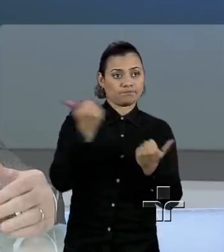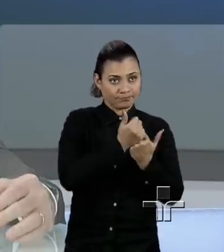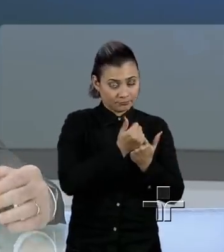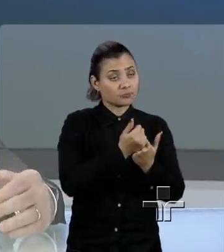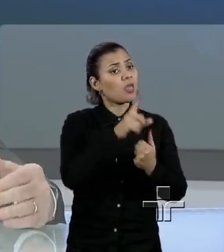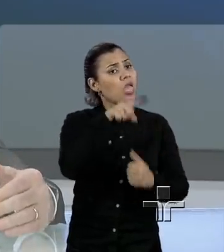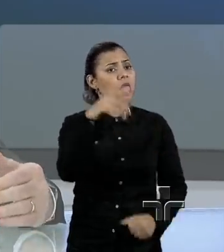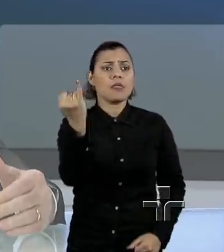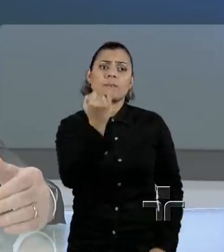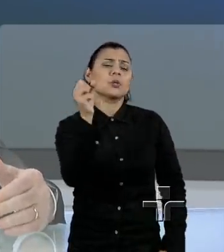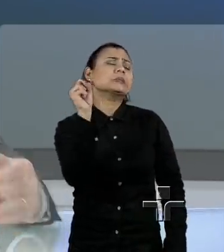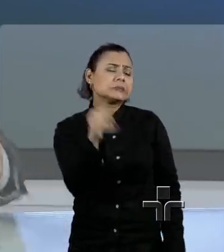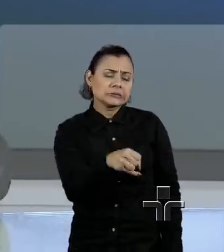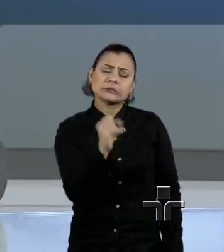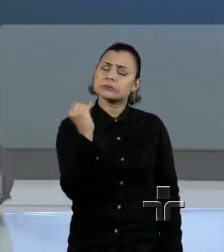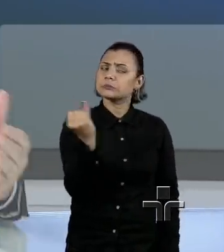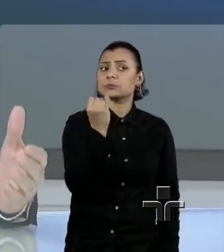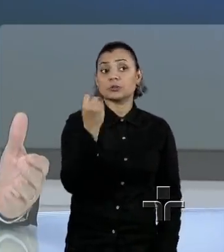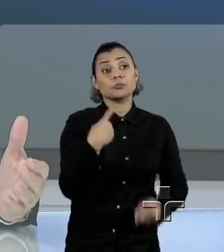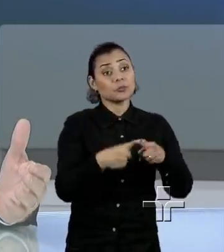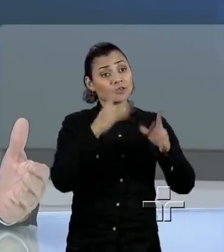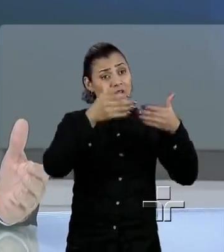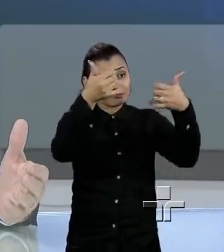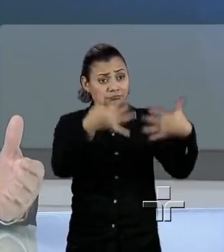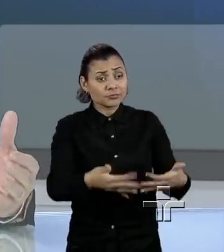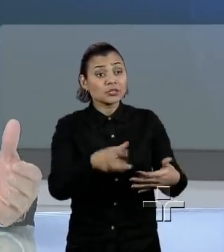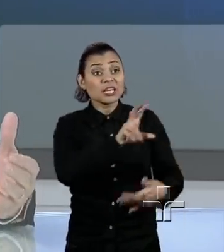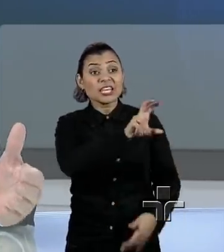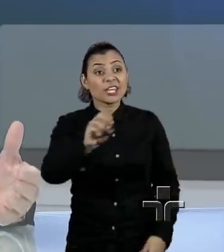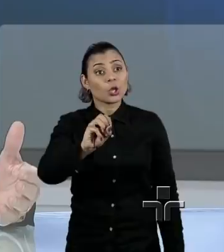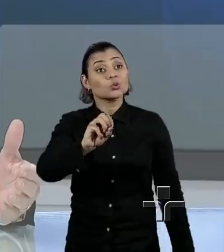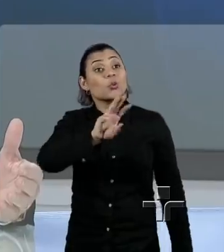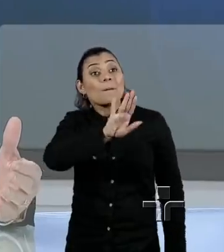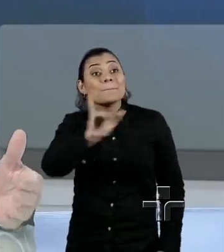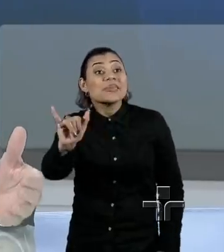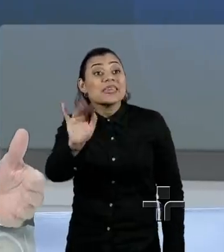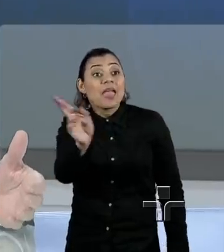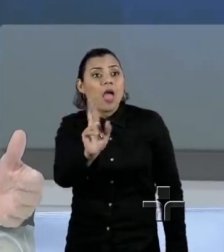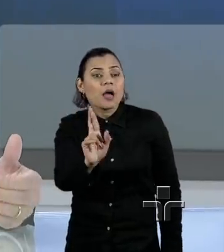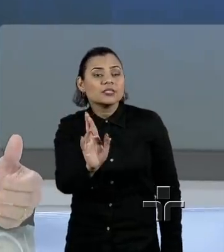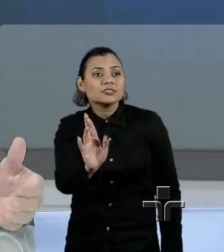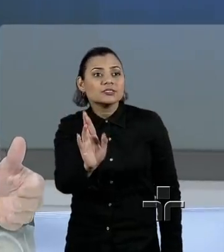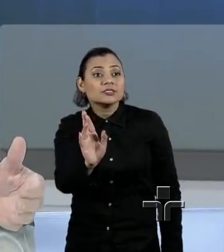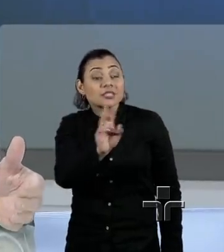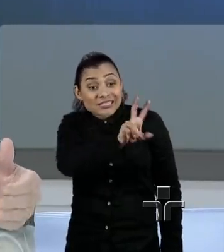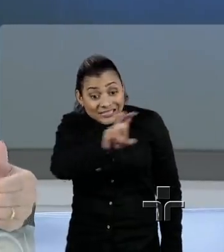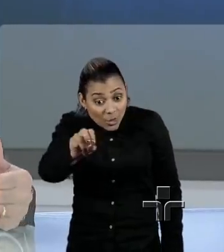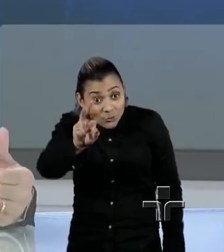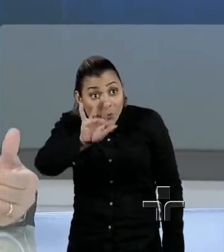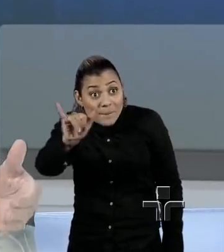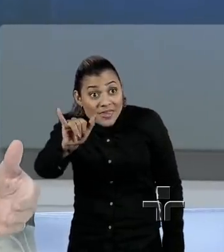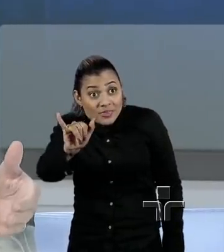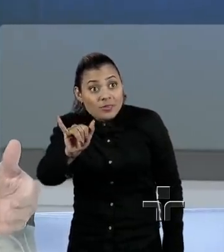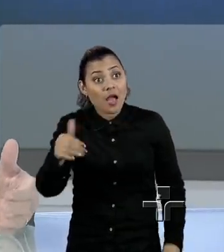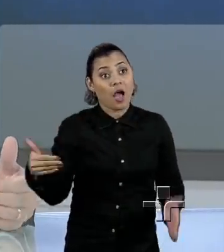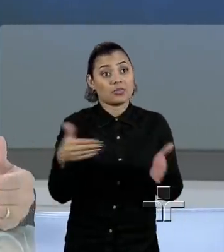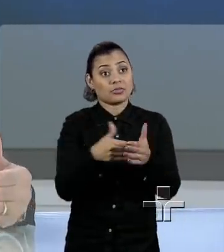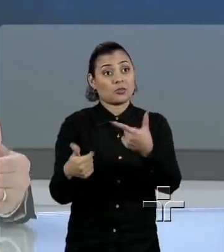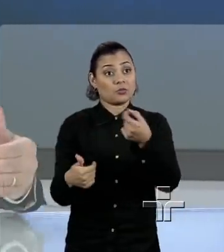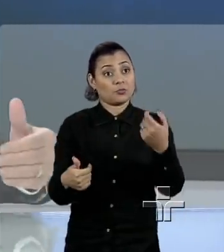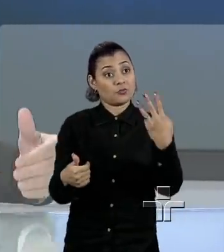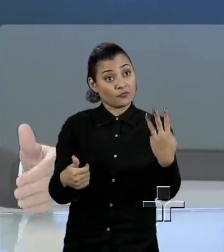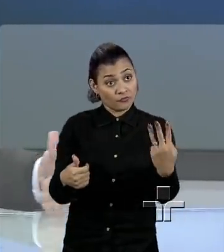é fundamental. Foi falado aqui na matéria, 500 bilhões de reais precisam ser investidos até 2024